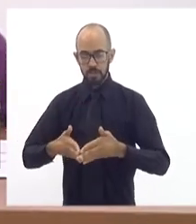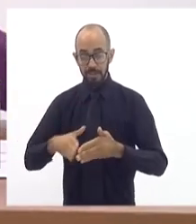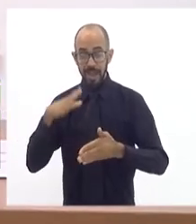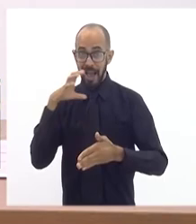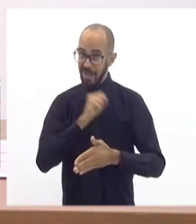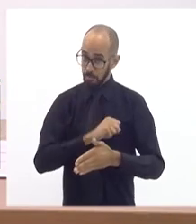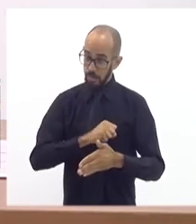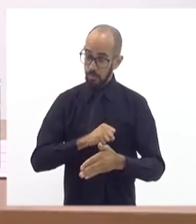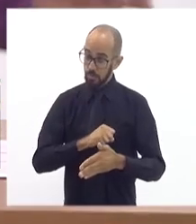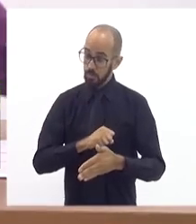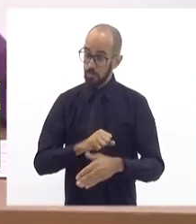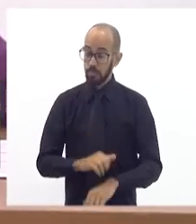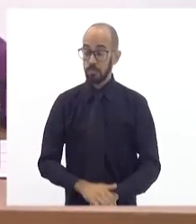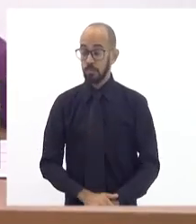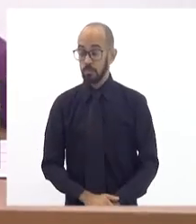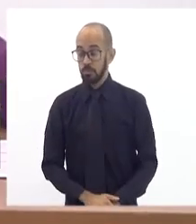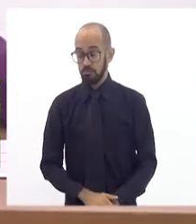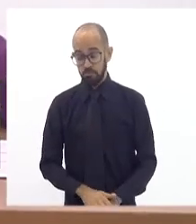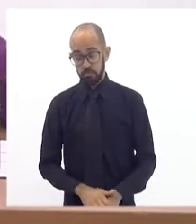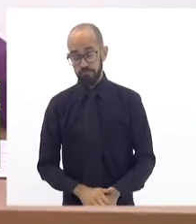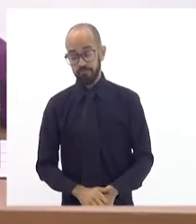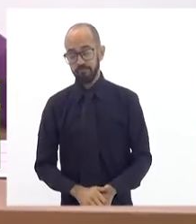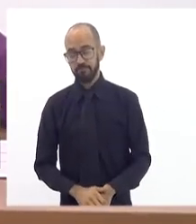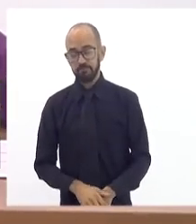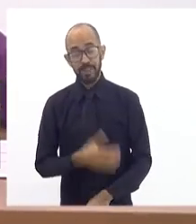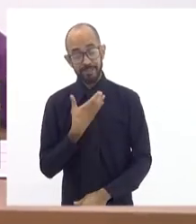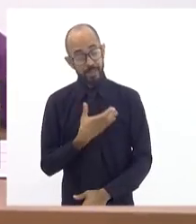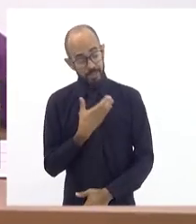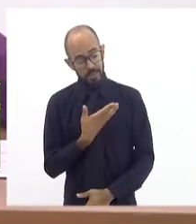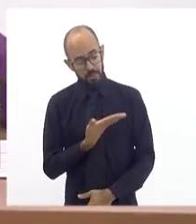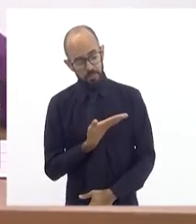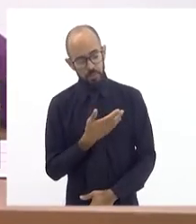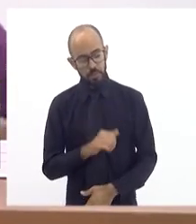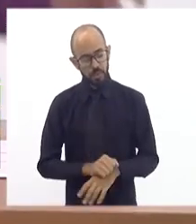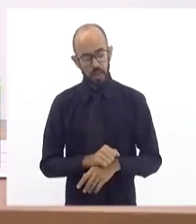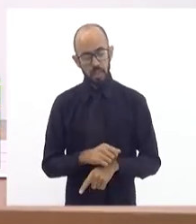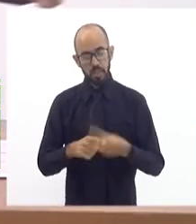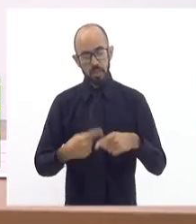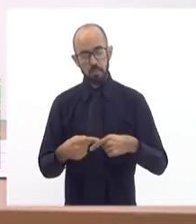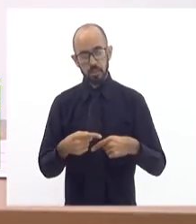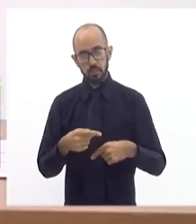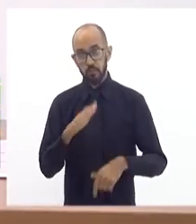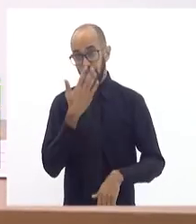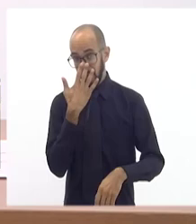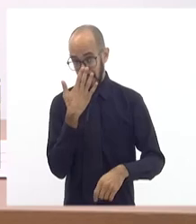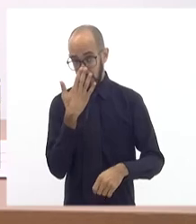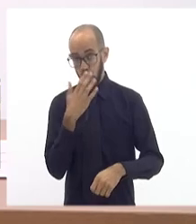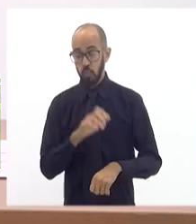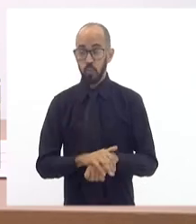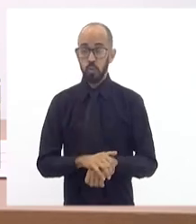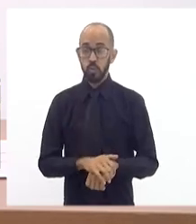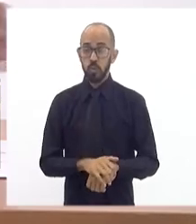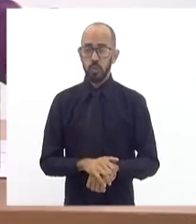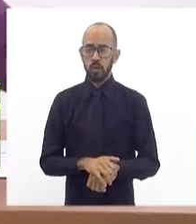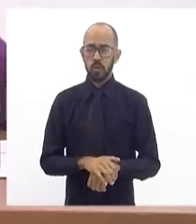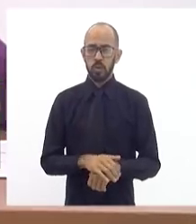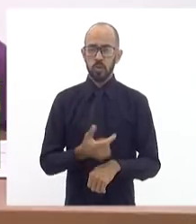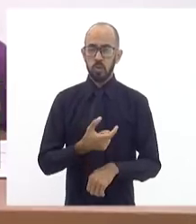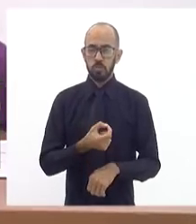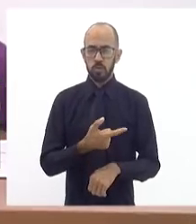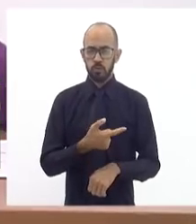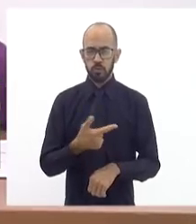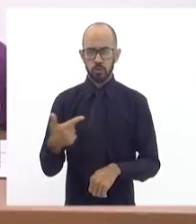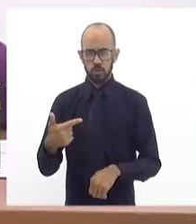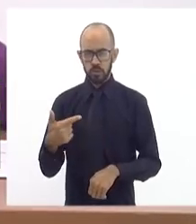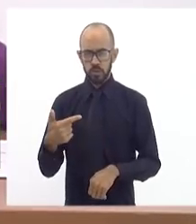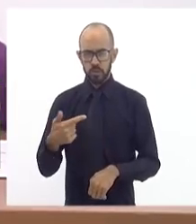é muito Machado e assim dezembro aí passa o GNV fevereiro a entender de vestido